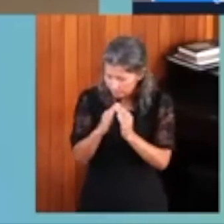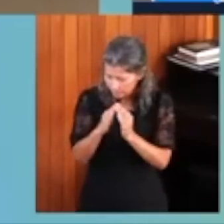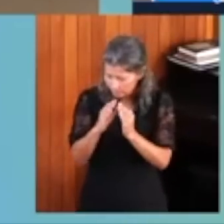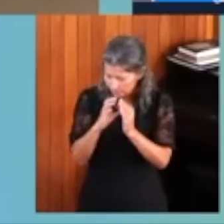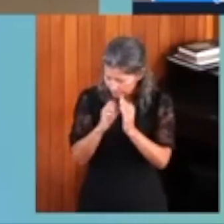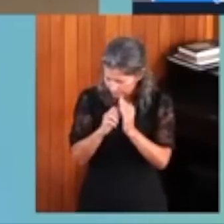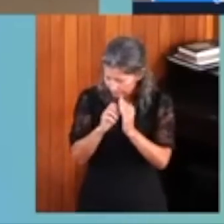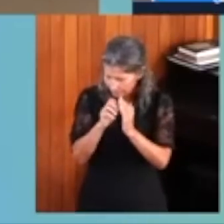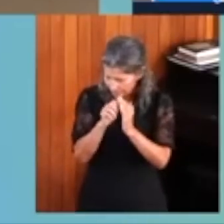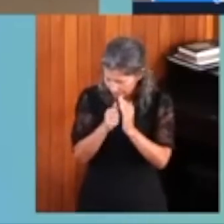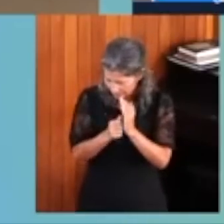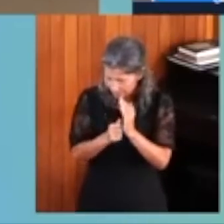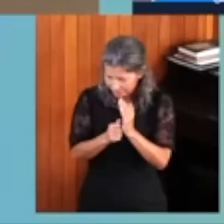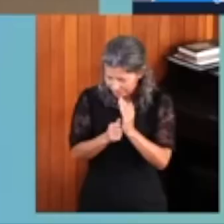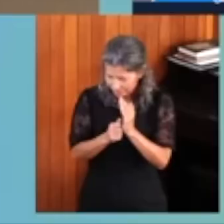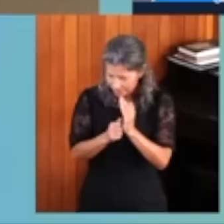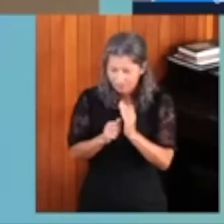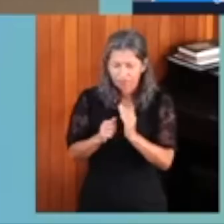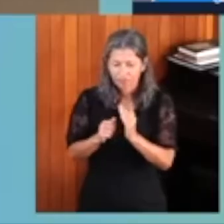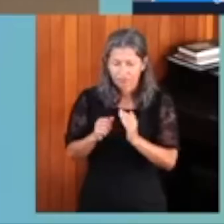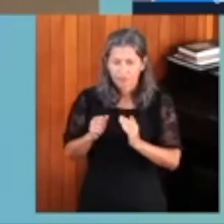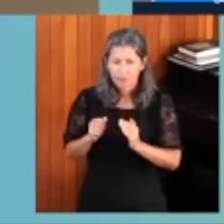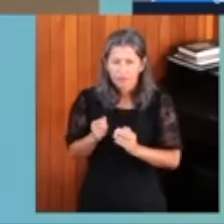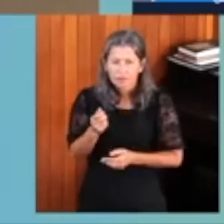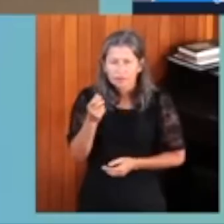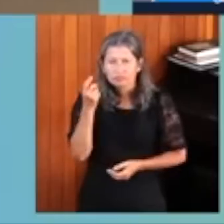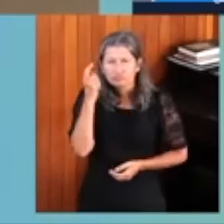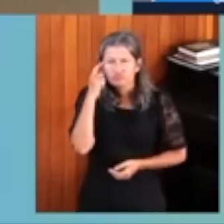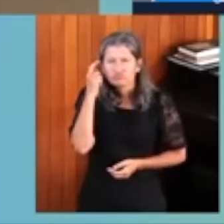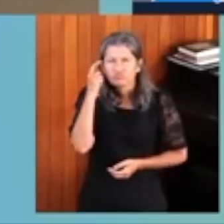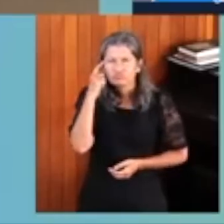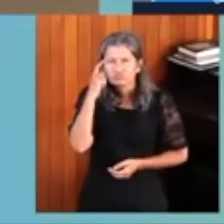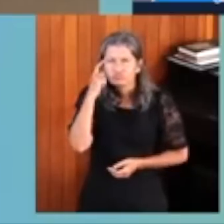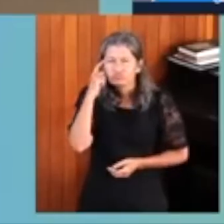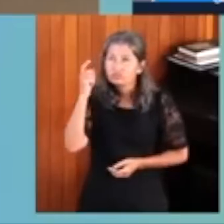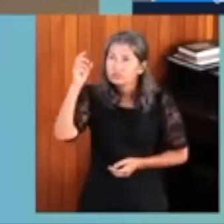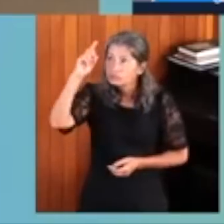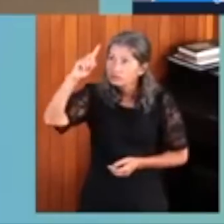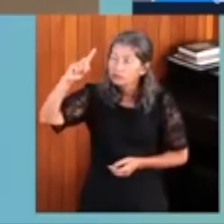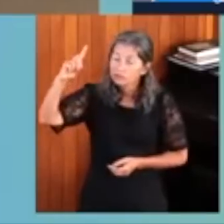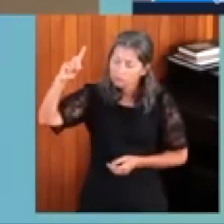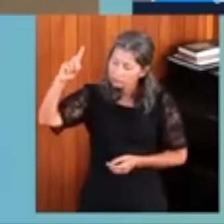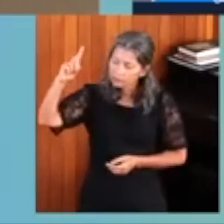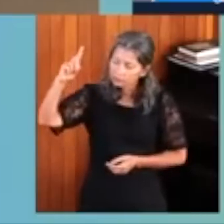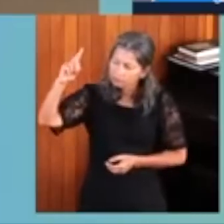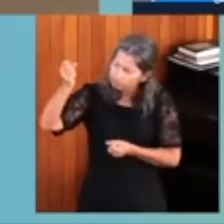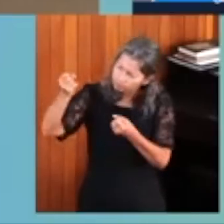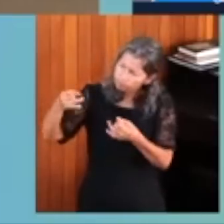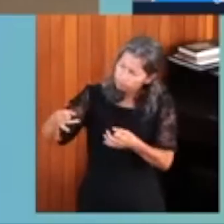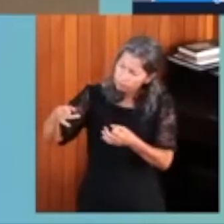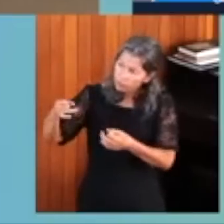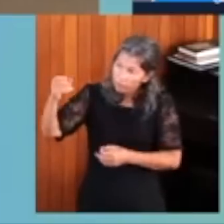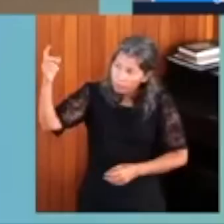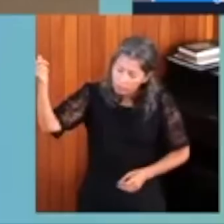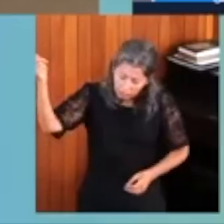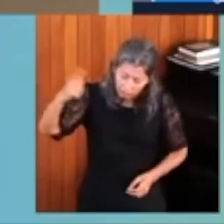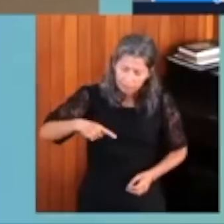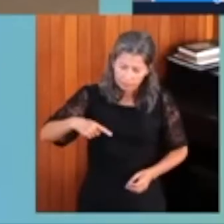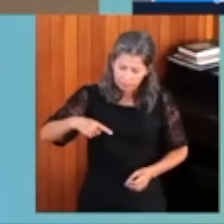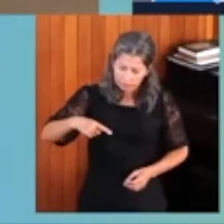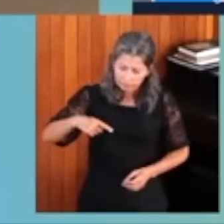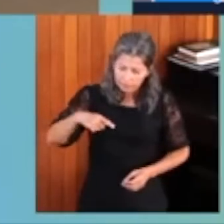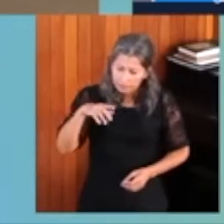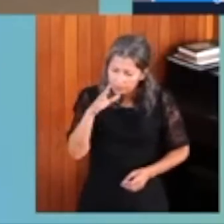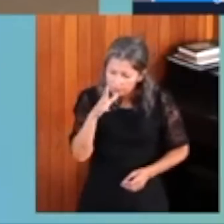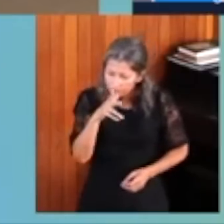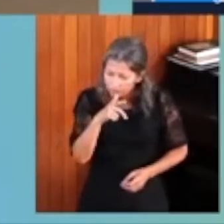assim: venho sem demora. Os marcadores temporais estão aqui. Lá na 6ª igreja, venho sem demora. Ele nunca tinha dito